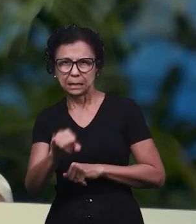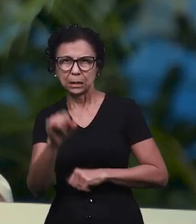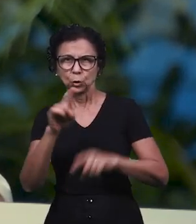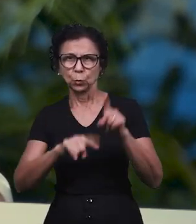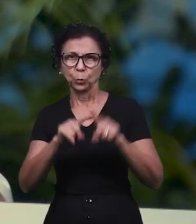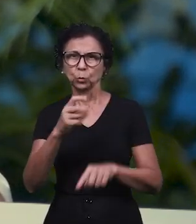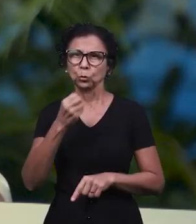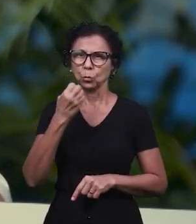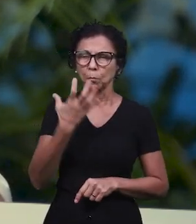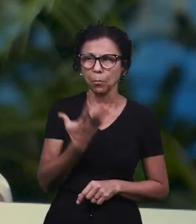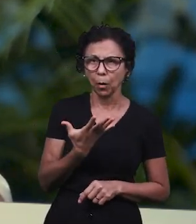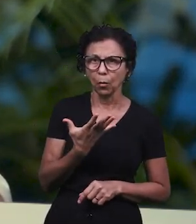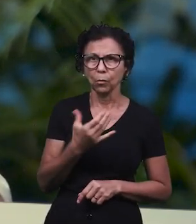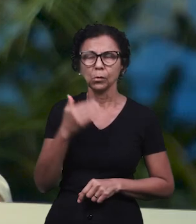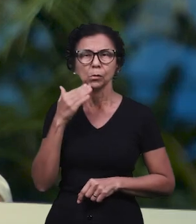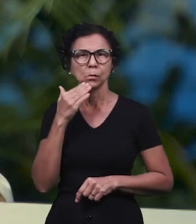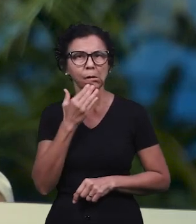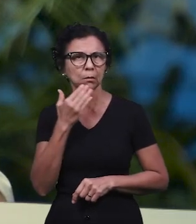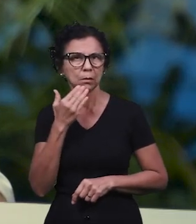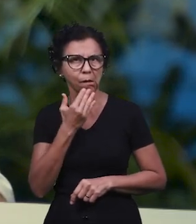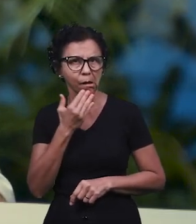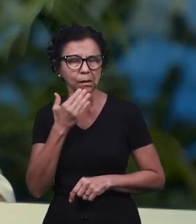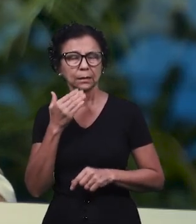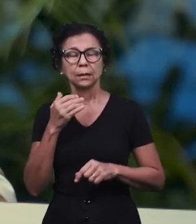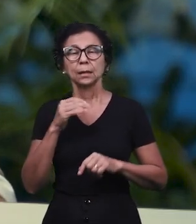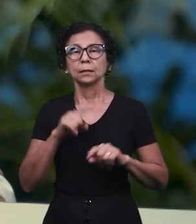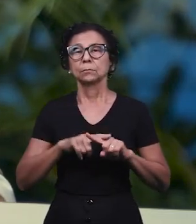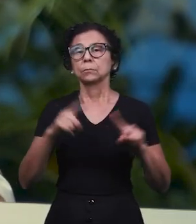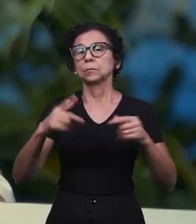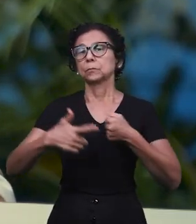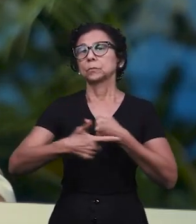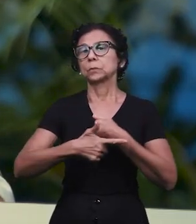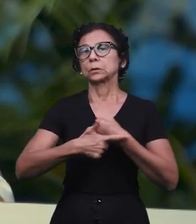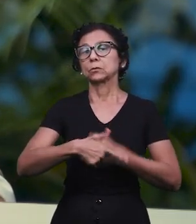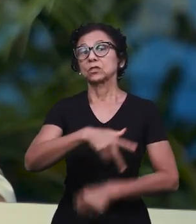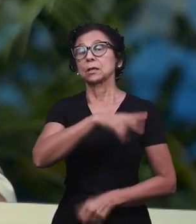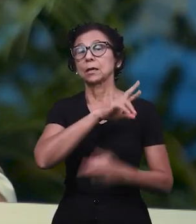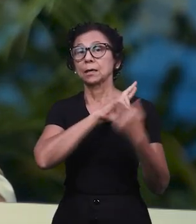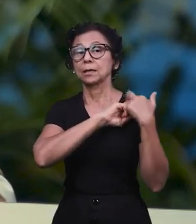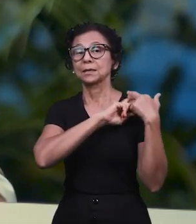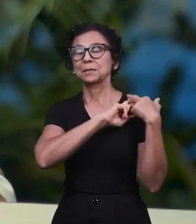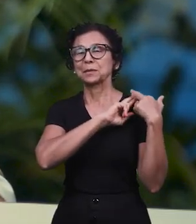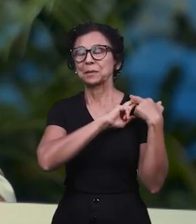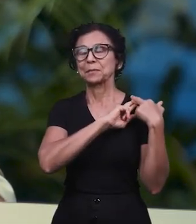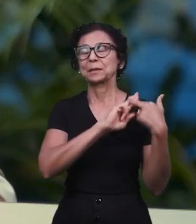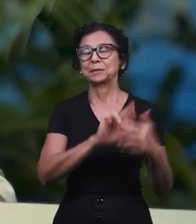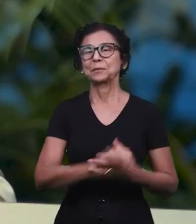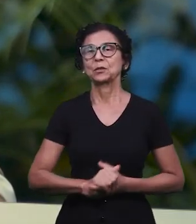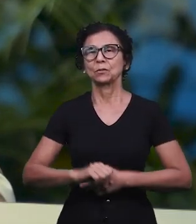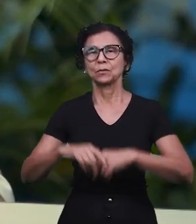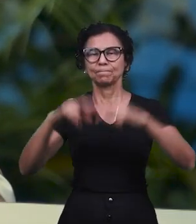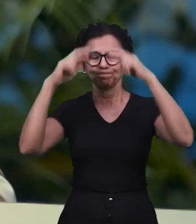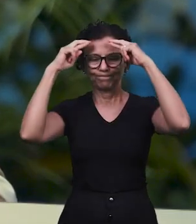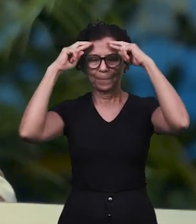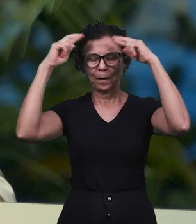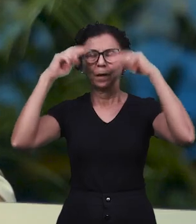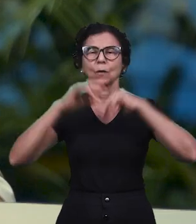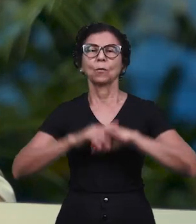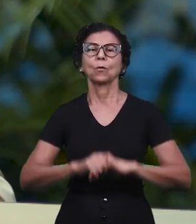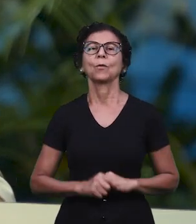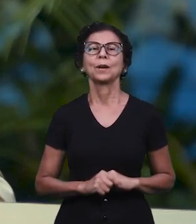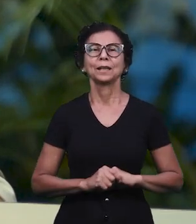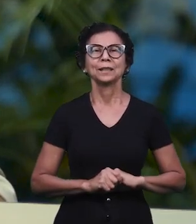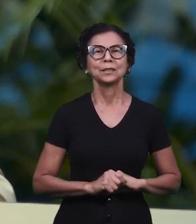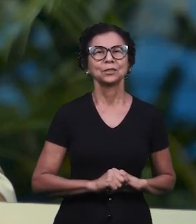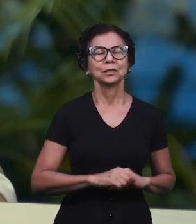uma função de grande responsabilidade, mas que nós tivemos aí a honra e a satisfação de ter algumas entregas para o